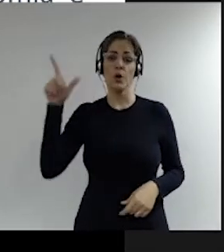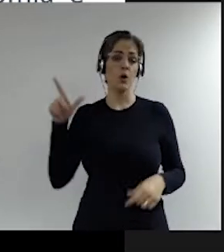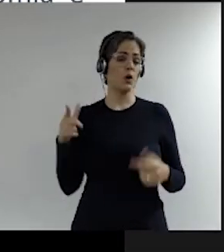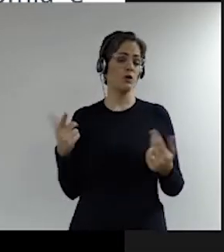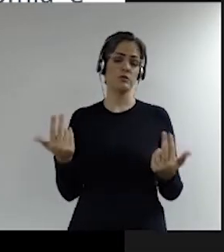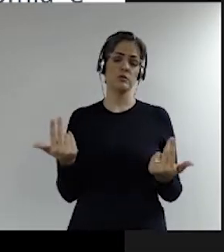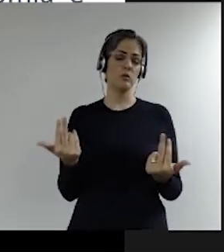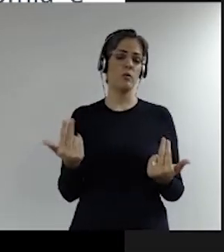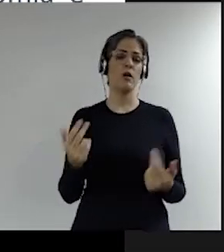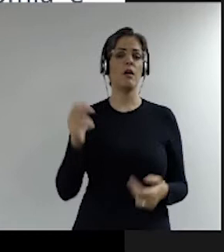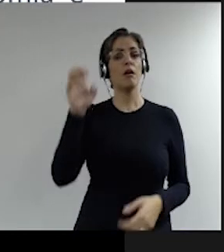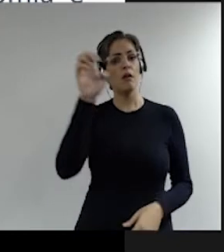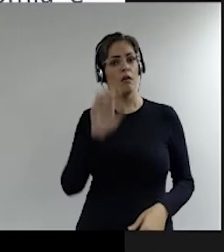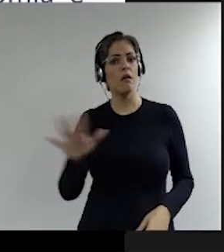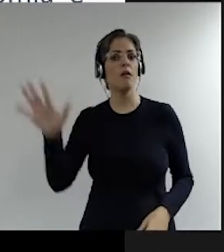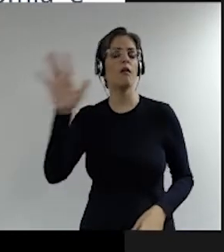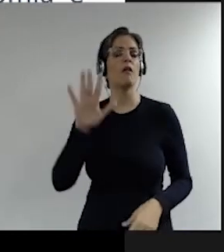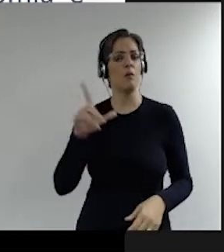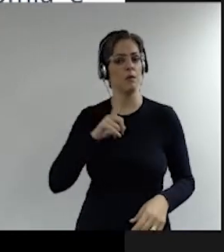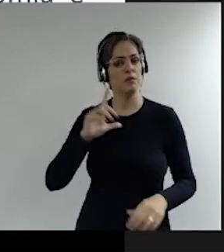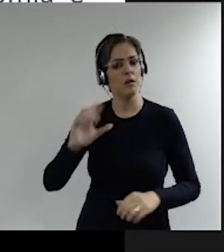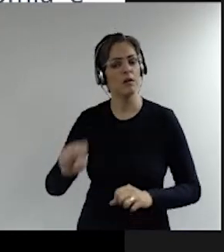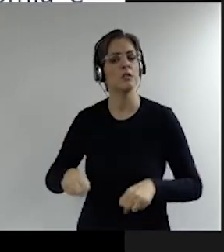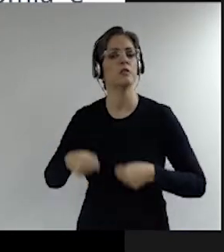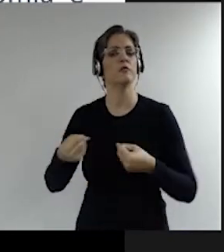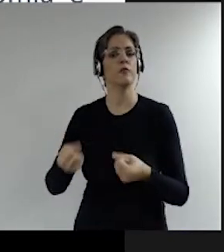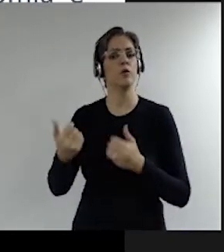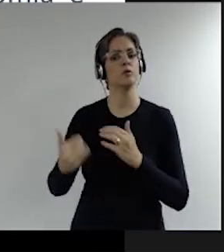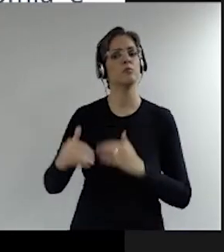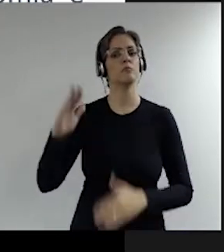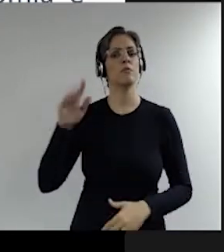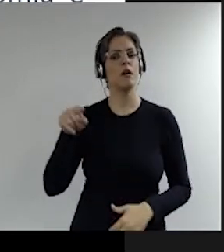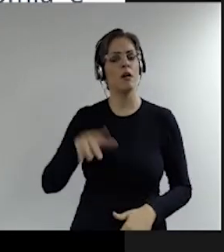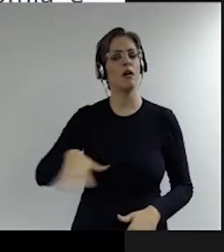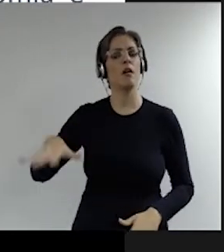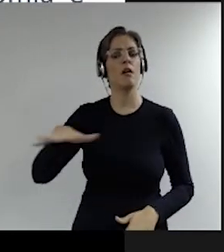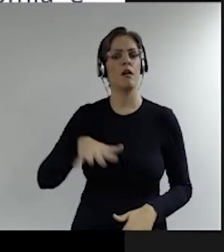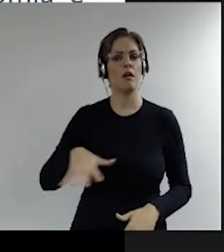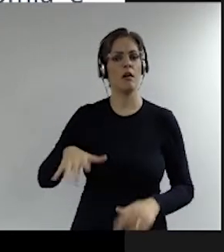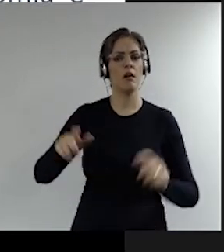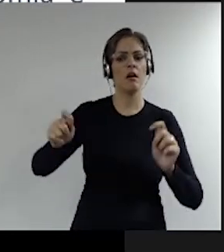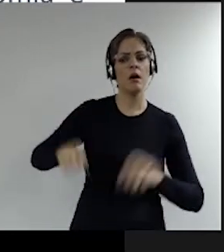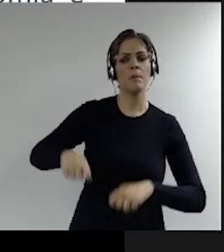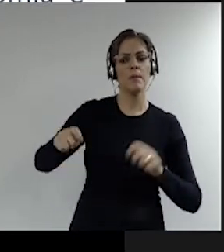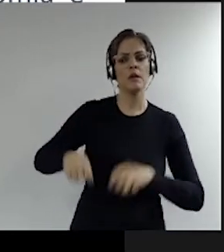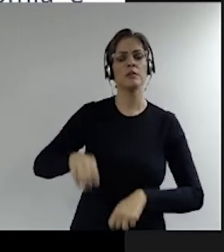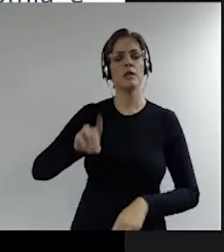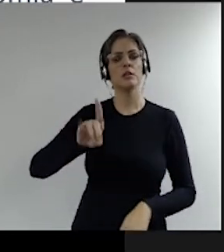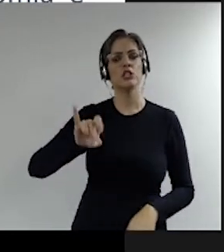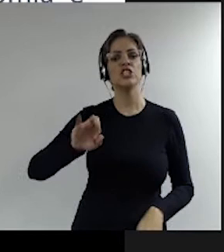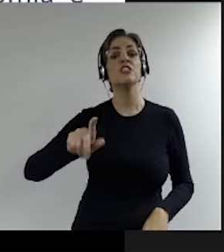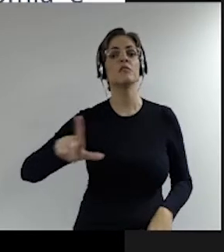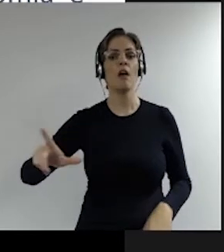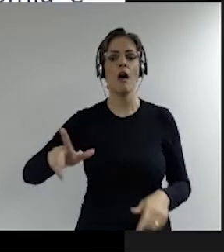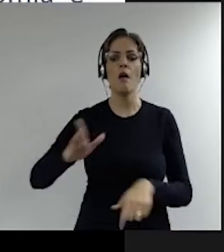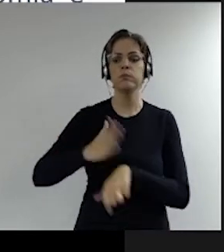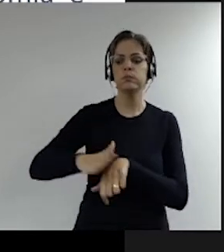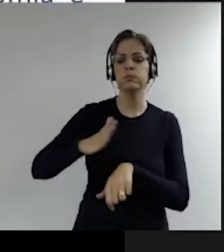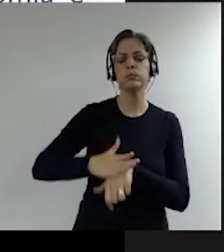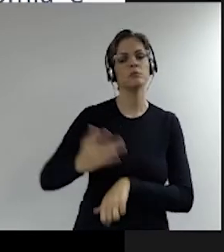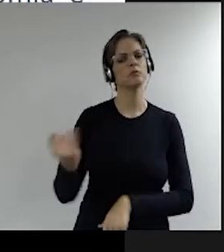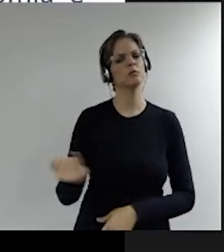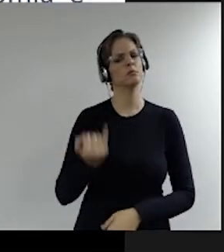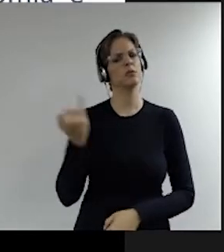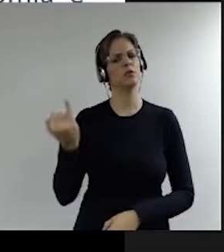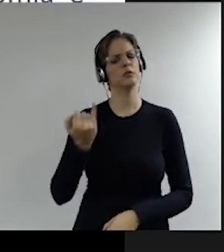têm. A União Europeia investe num quadro de referência de competências digitais, que é muito